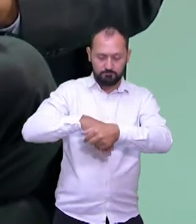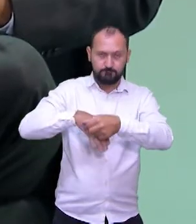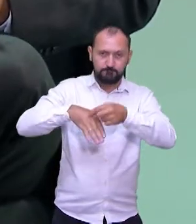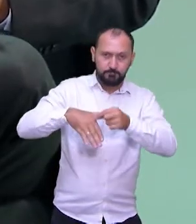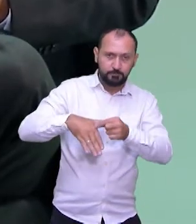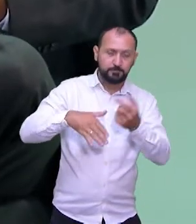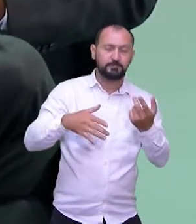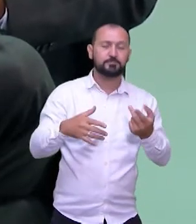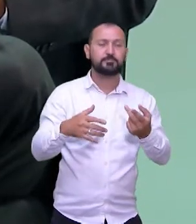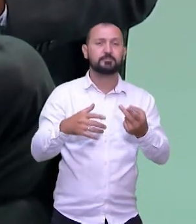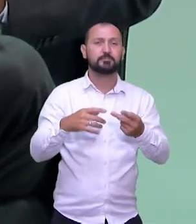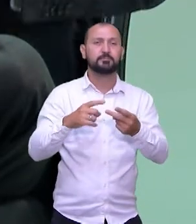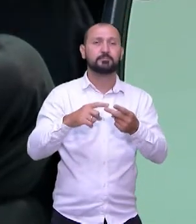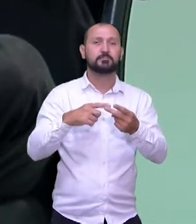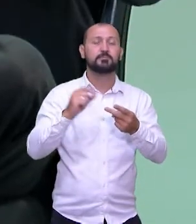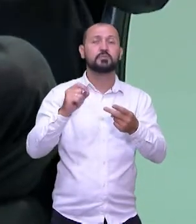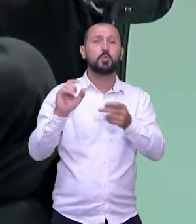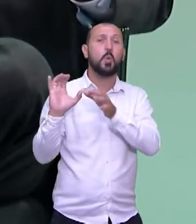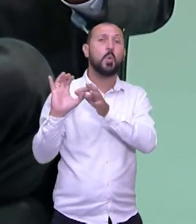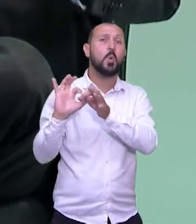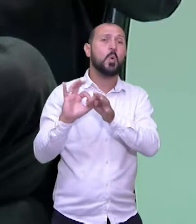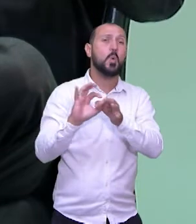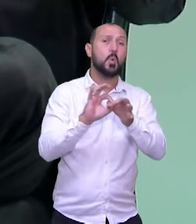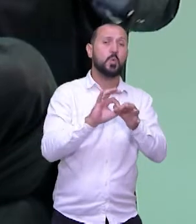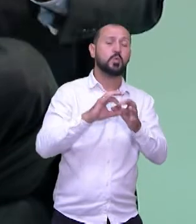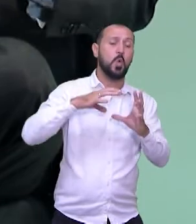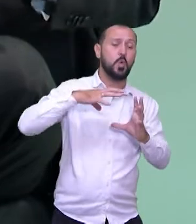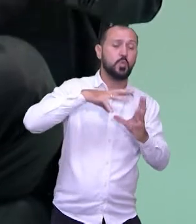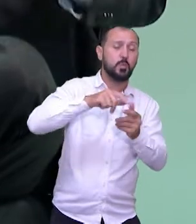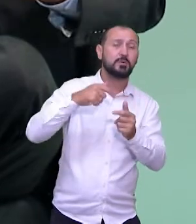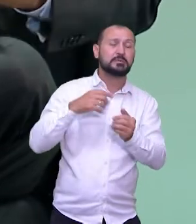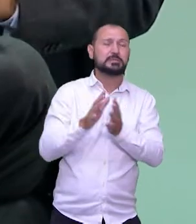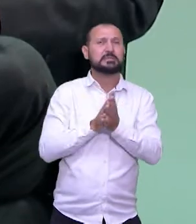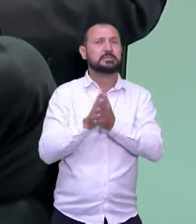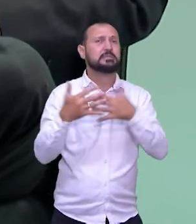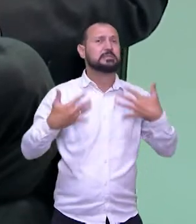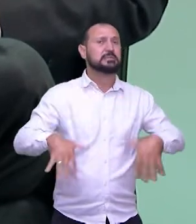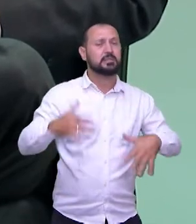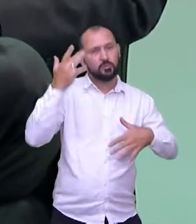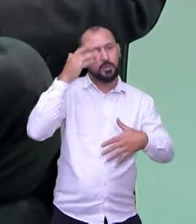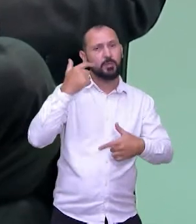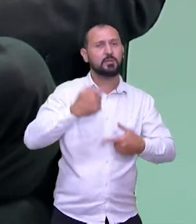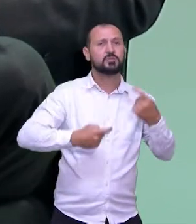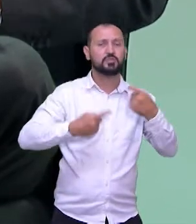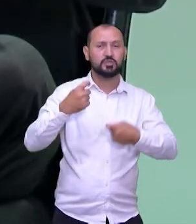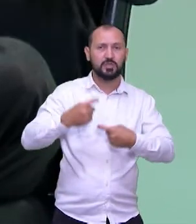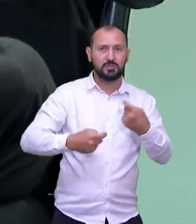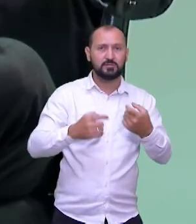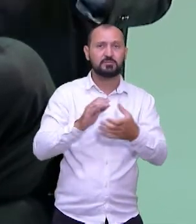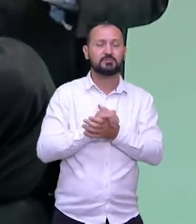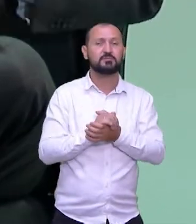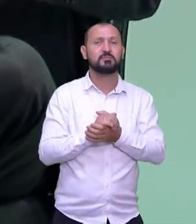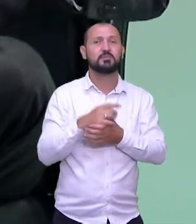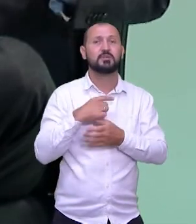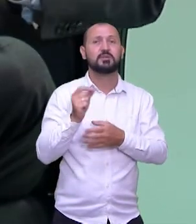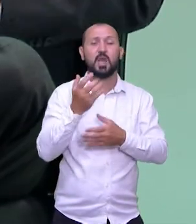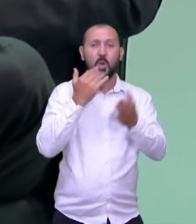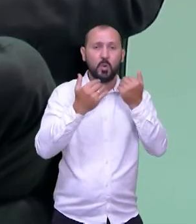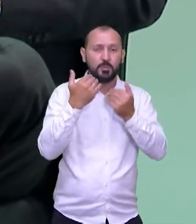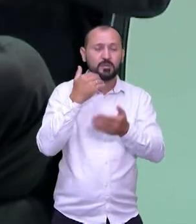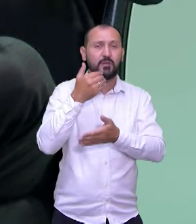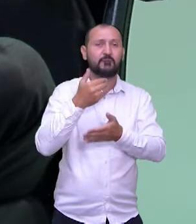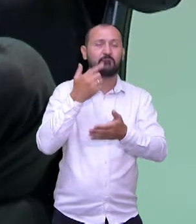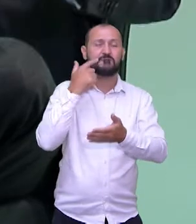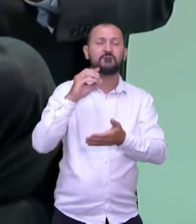rota bioceânica, em cima de um cenário mundial de insegurança em função de guerra, de